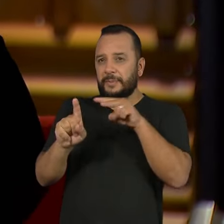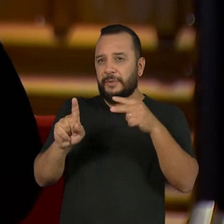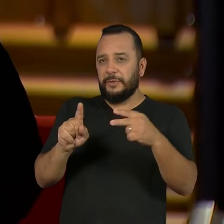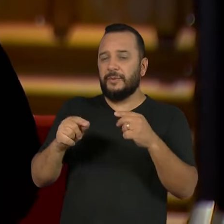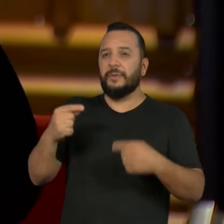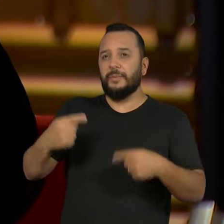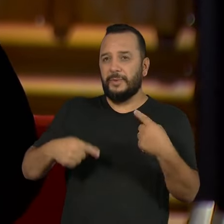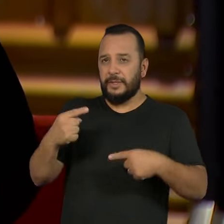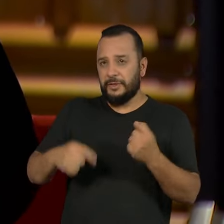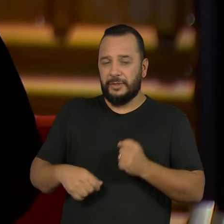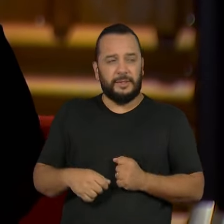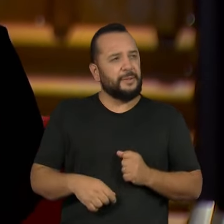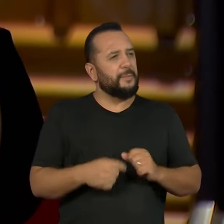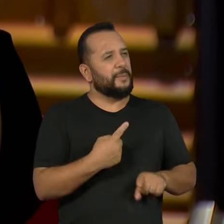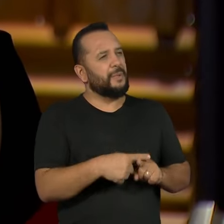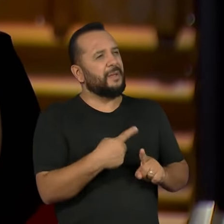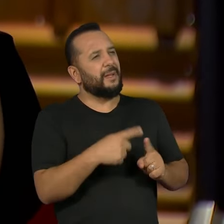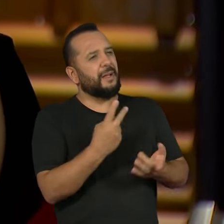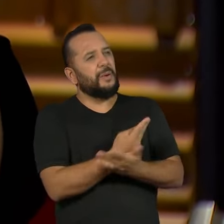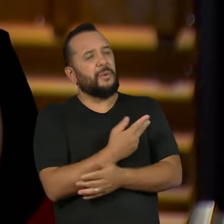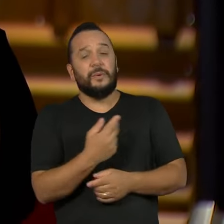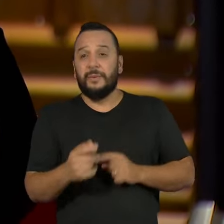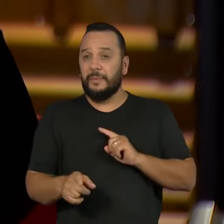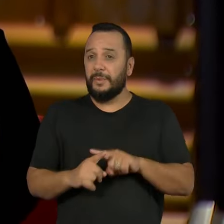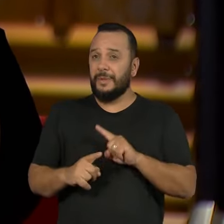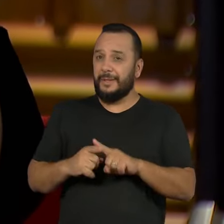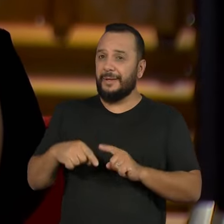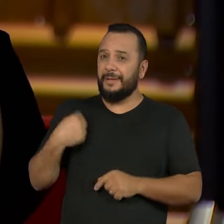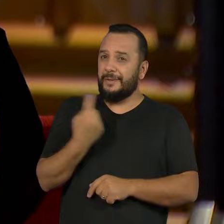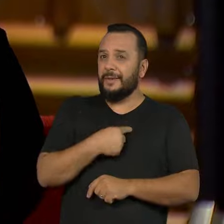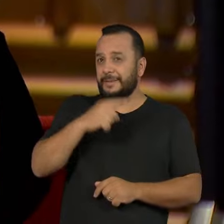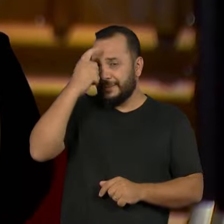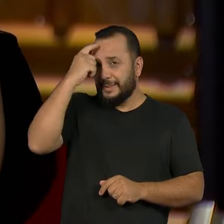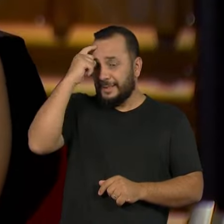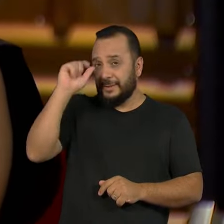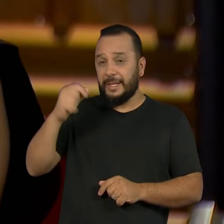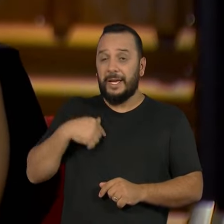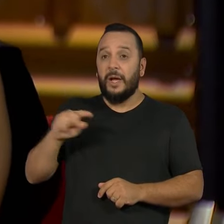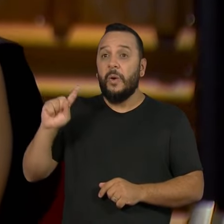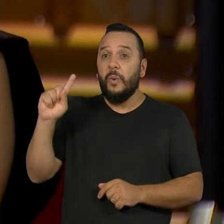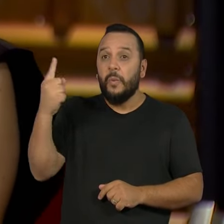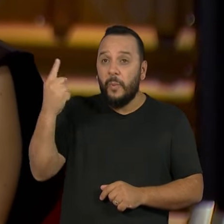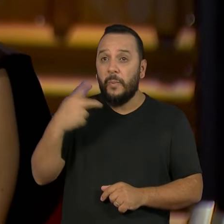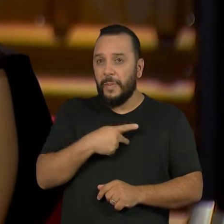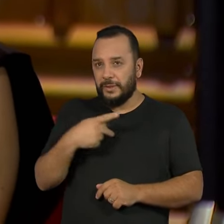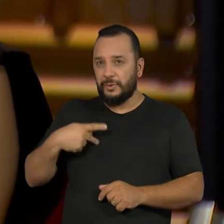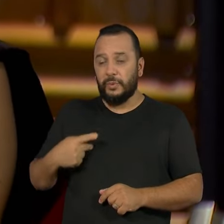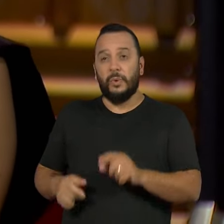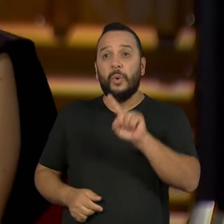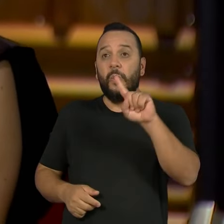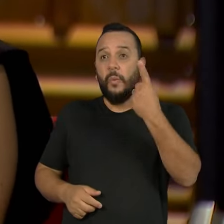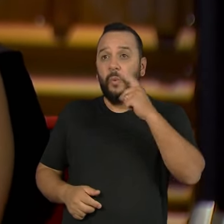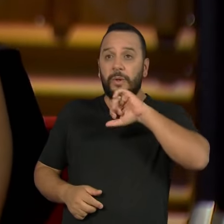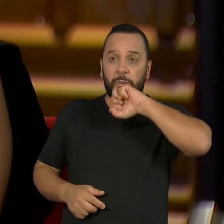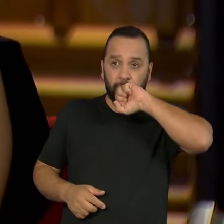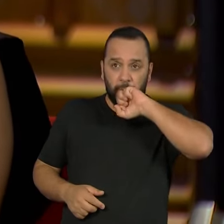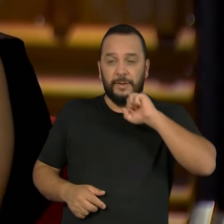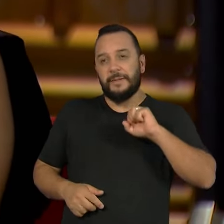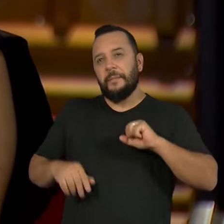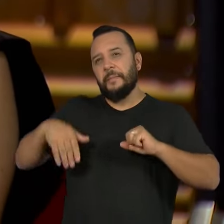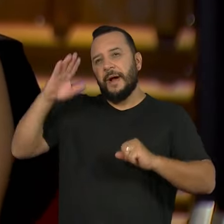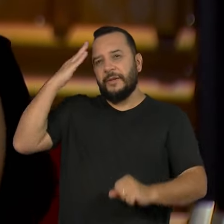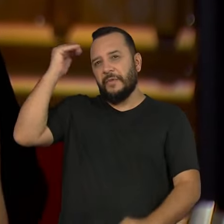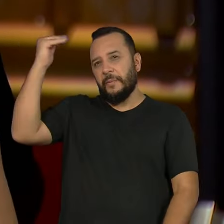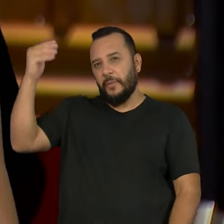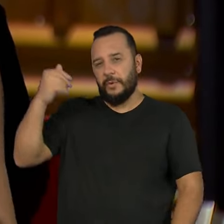campo religioso na política porque a gente costuma concluir que a fala de um pastor ou um bispo específico mais midiático